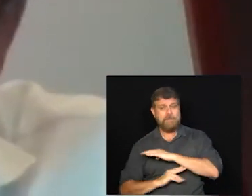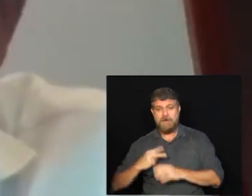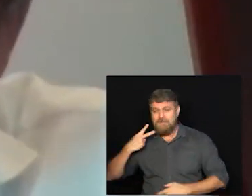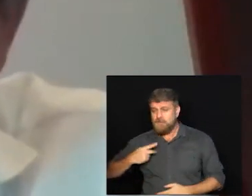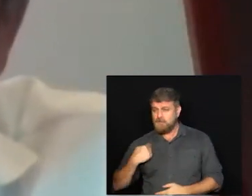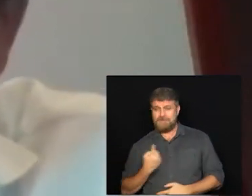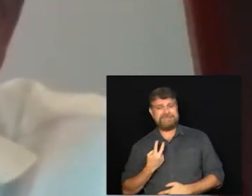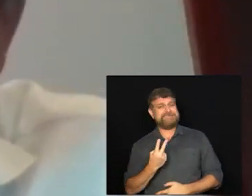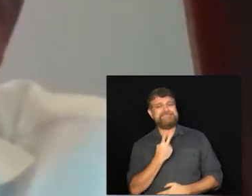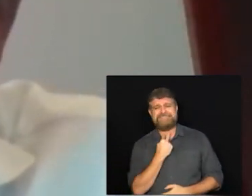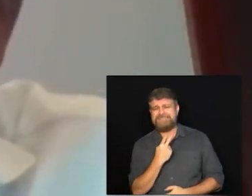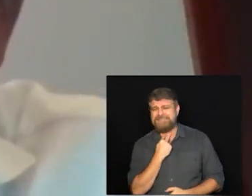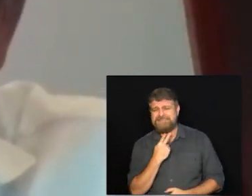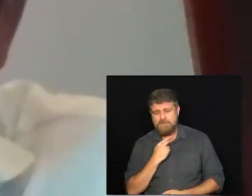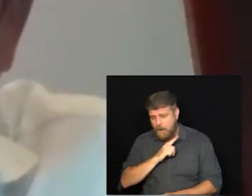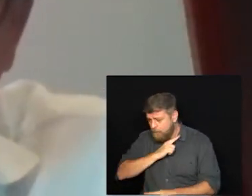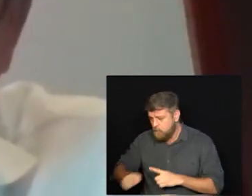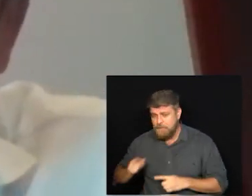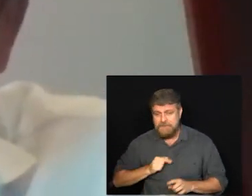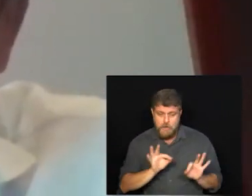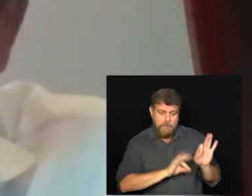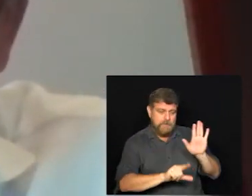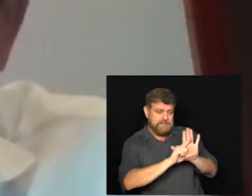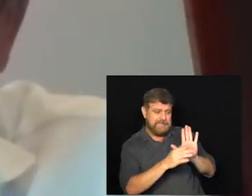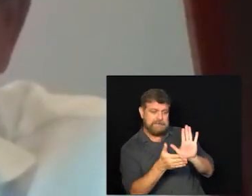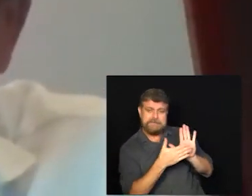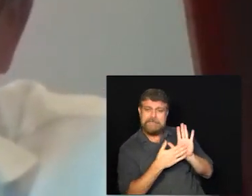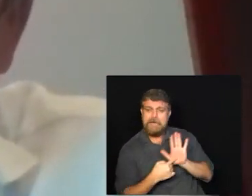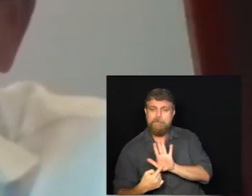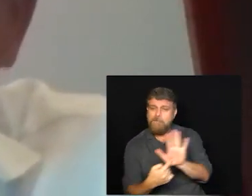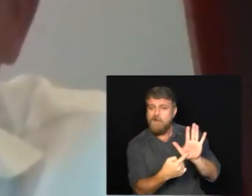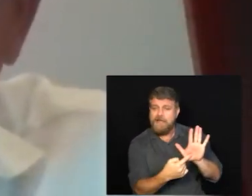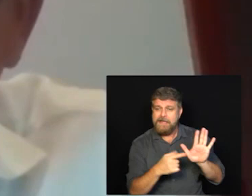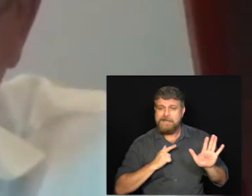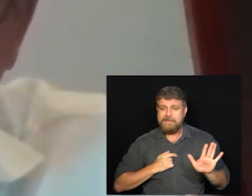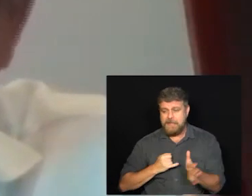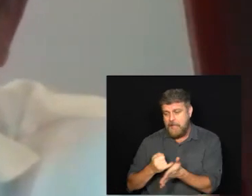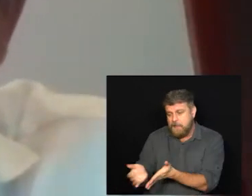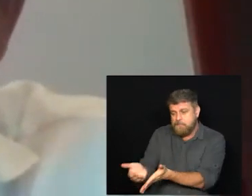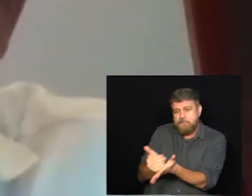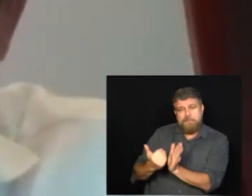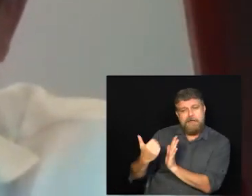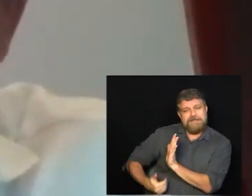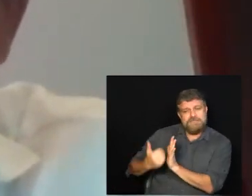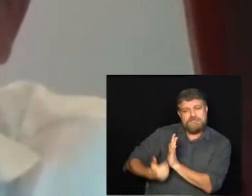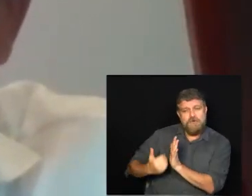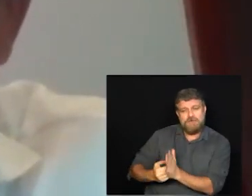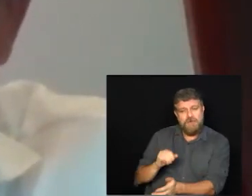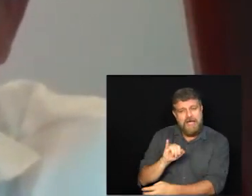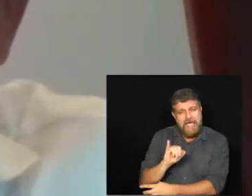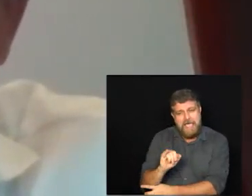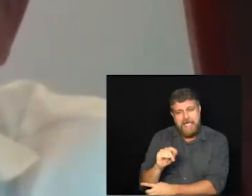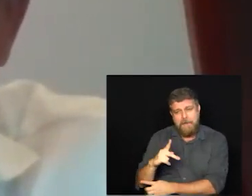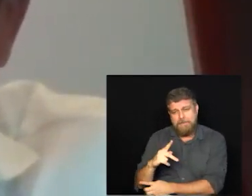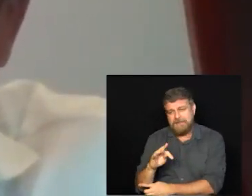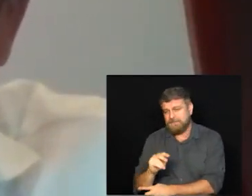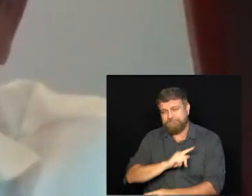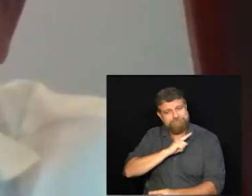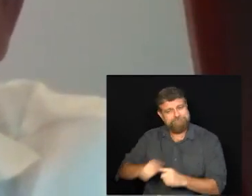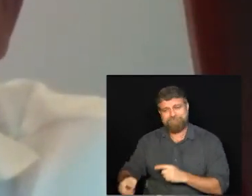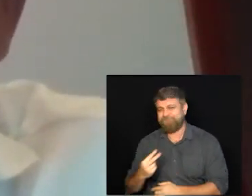nós vereadores não podemos apresentar projetos que dê desconto de IPTU. Essa é